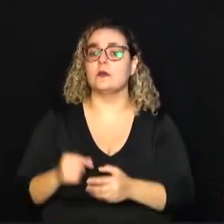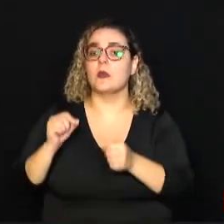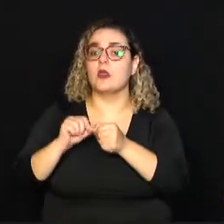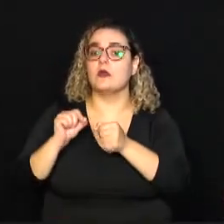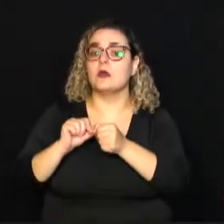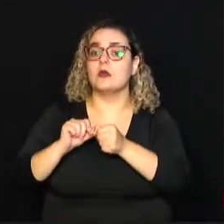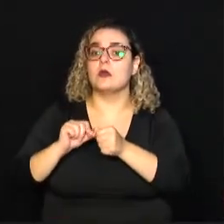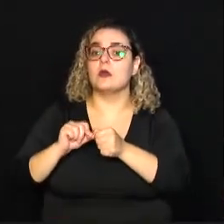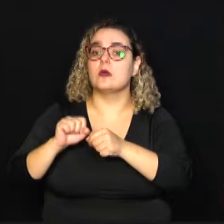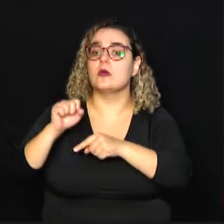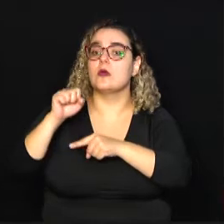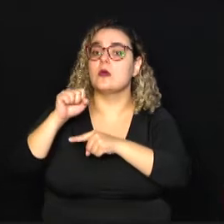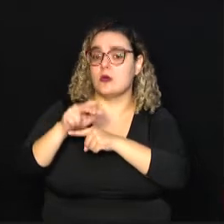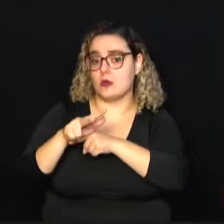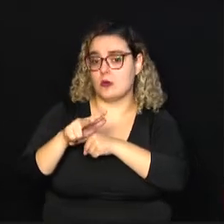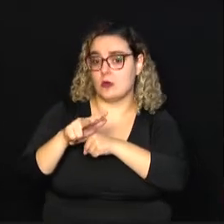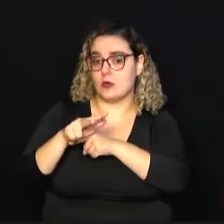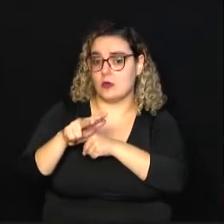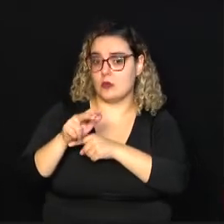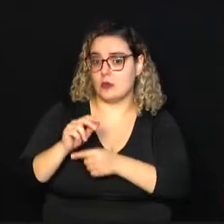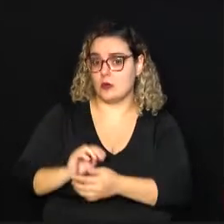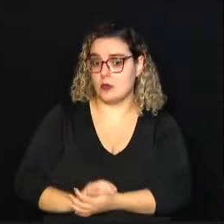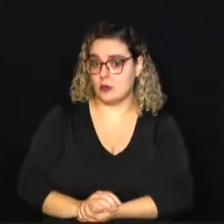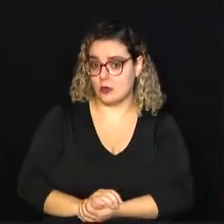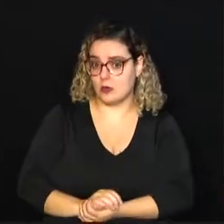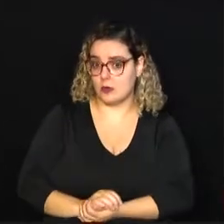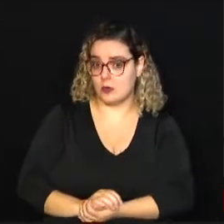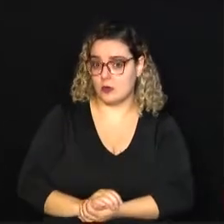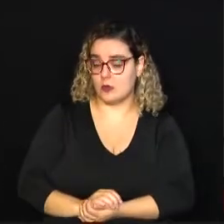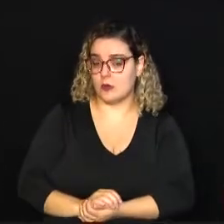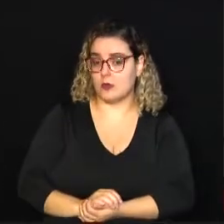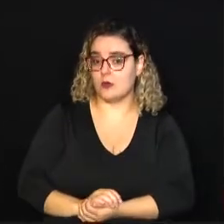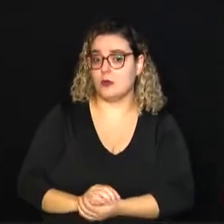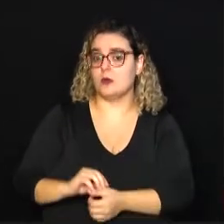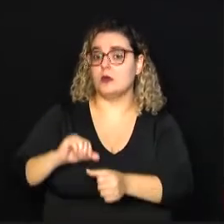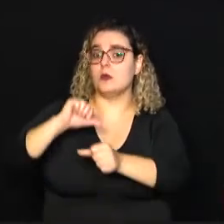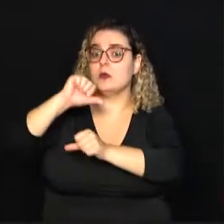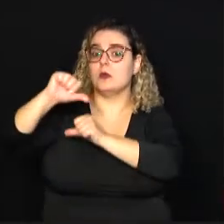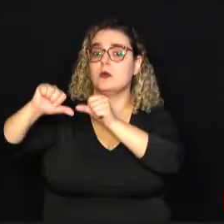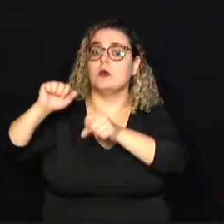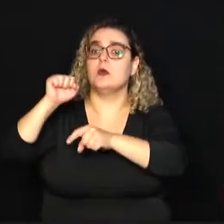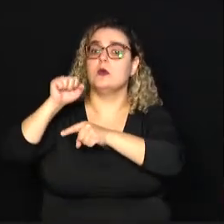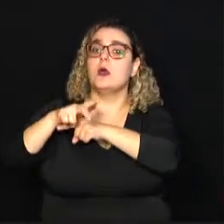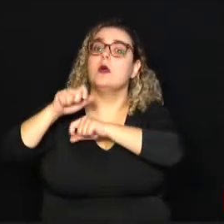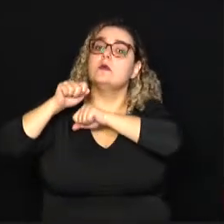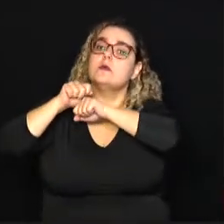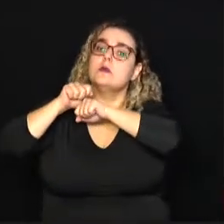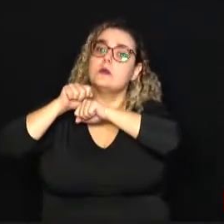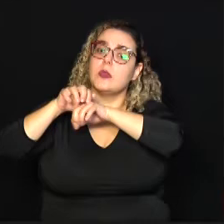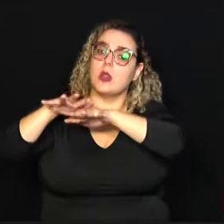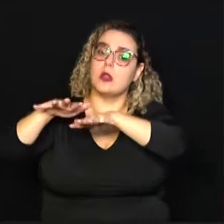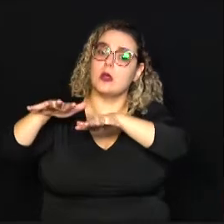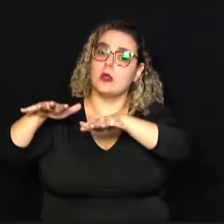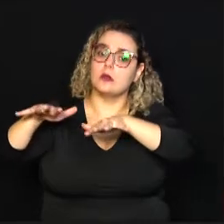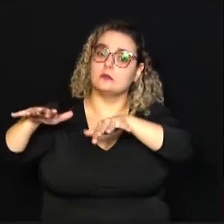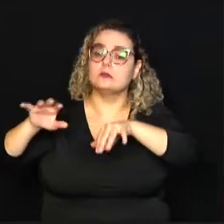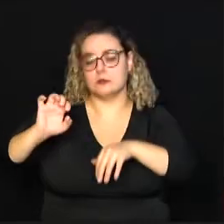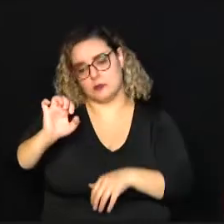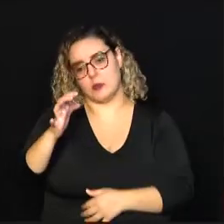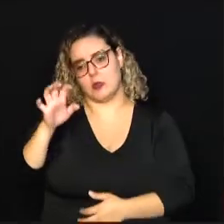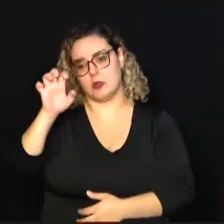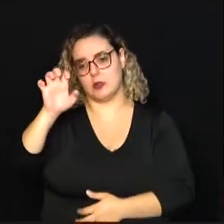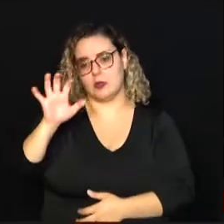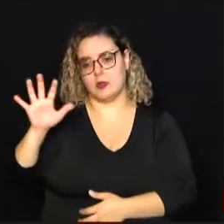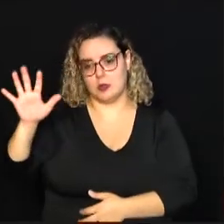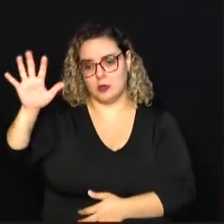vírus se transformasse num vírus mais transmissível. Ela aparentemente aconteceu na Europa, ainda no começo